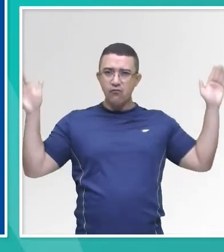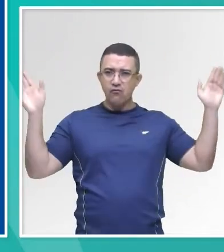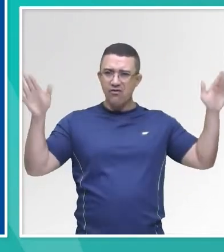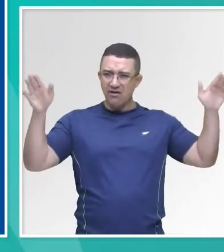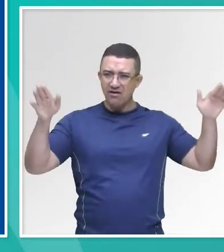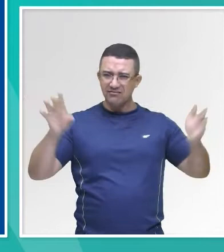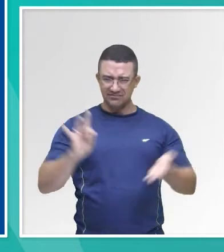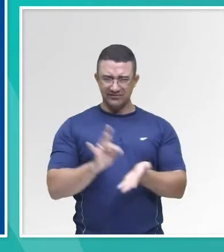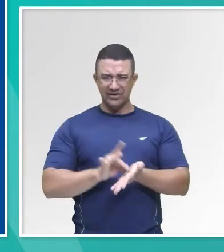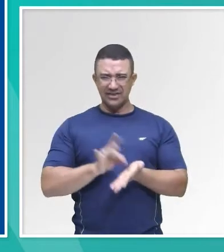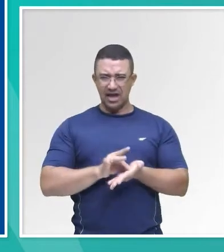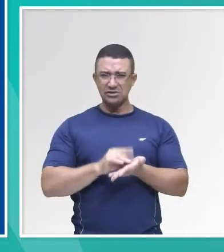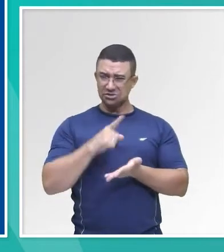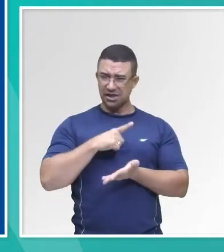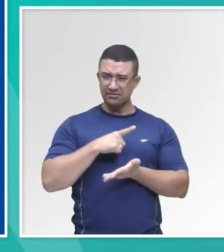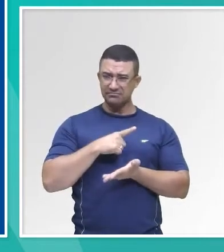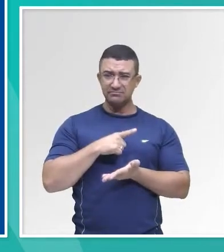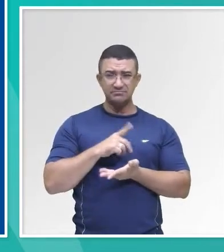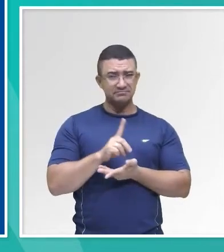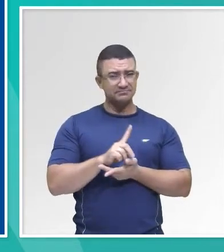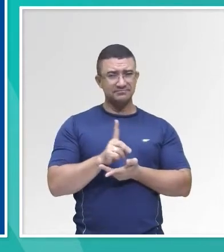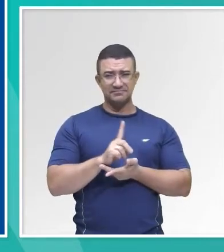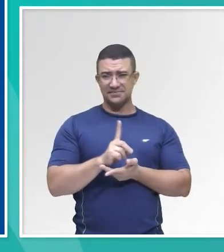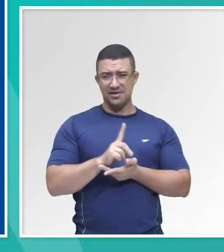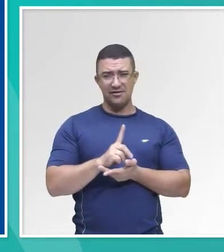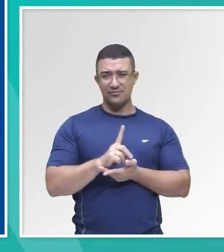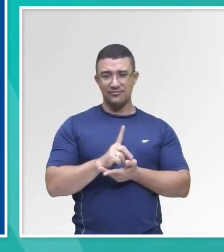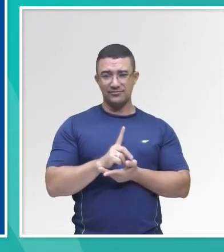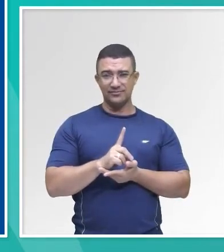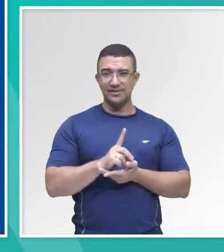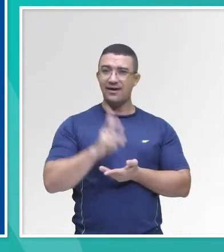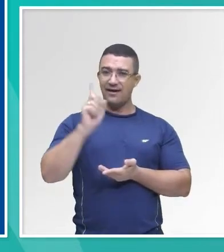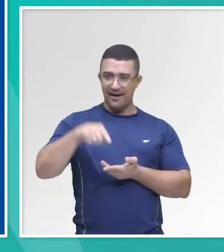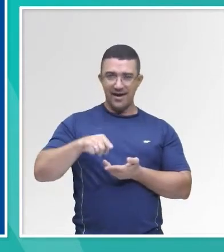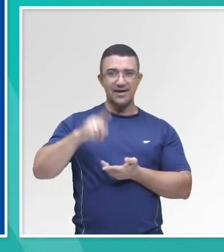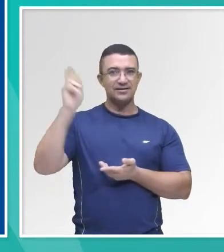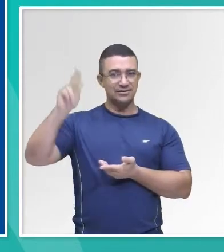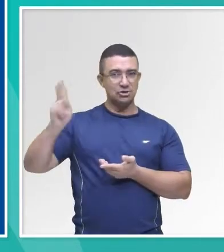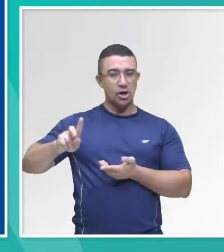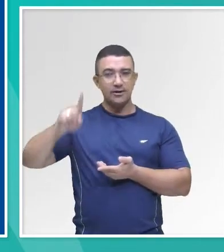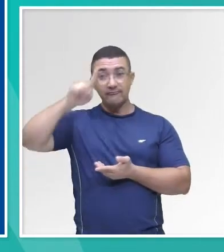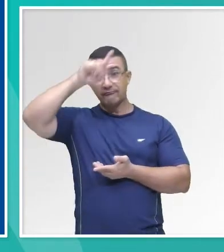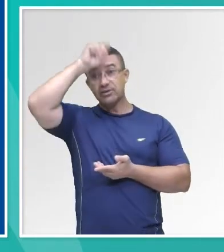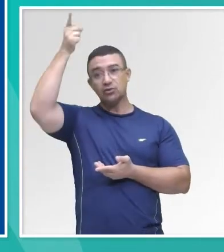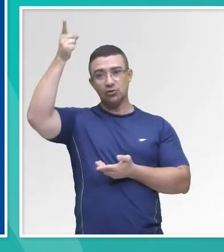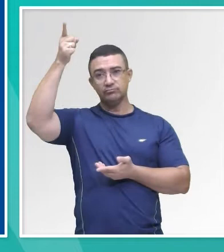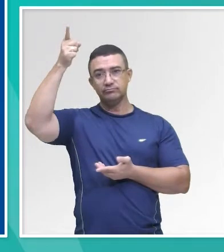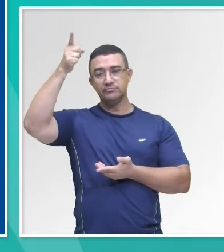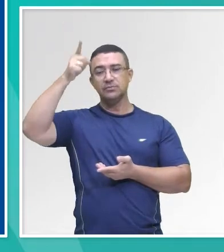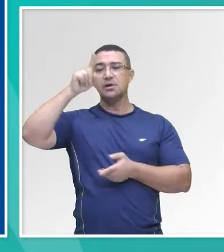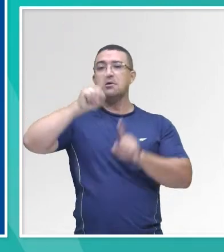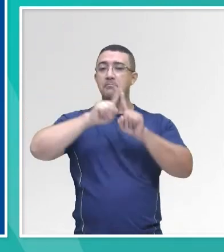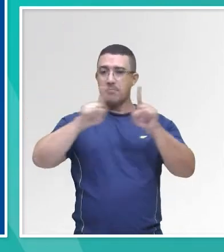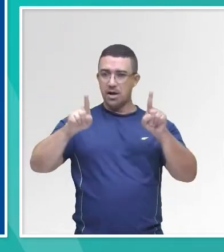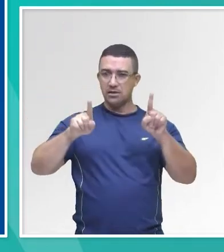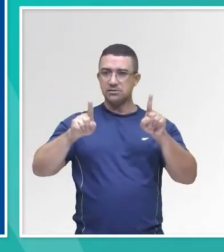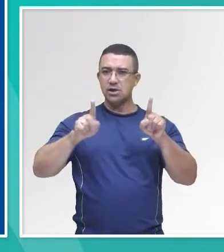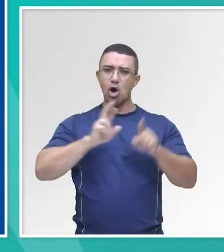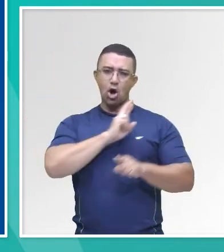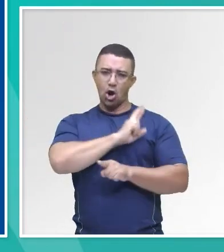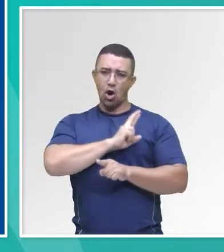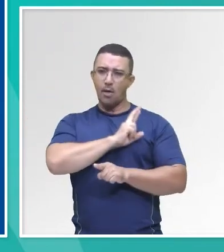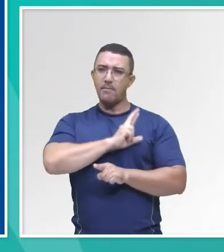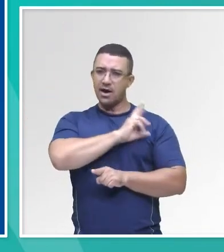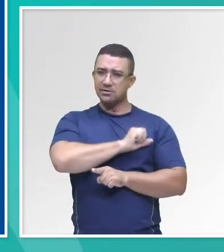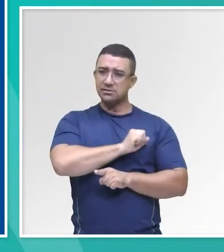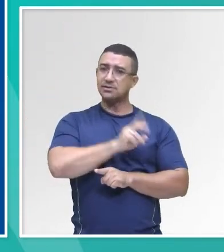ter fundo de verdade. Então, é uma história verossímil. Narração de um fato imaginário, mas